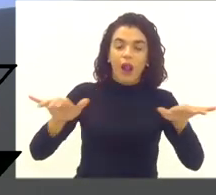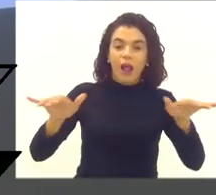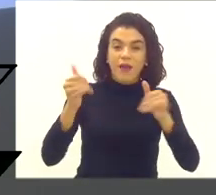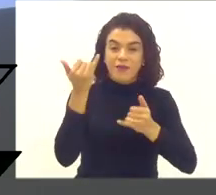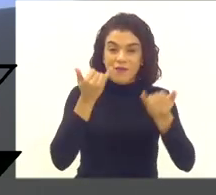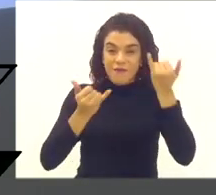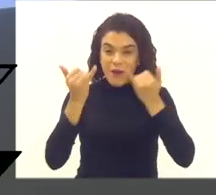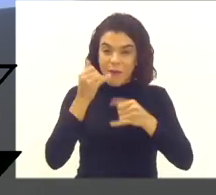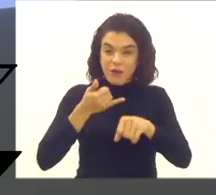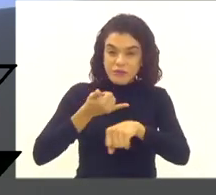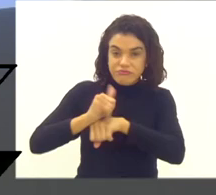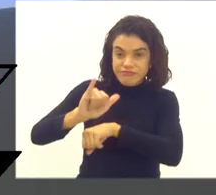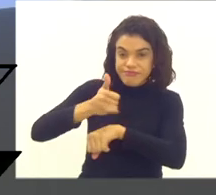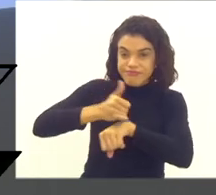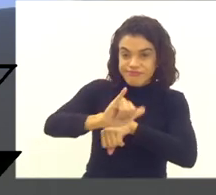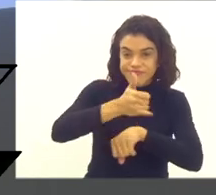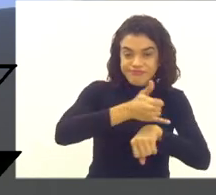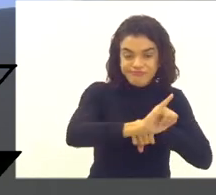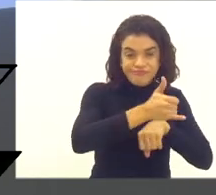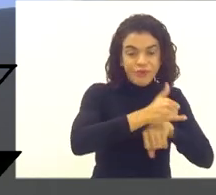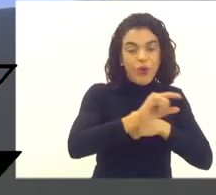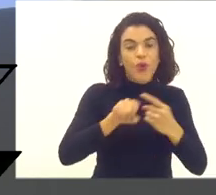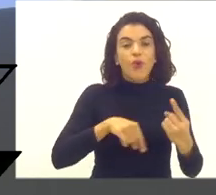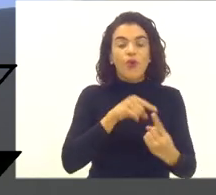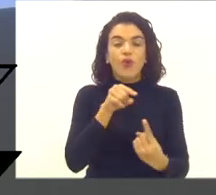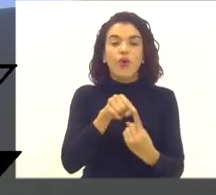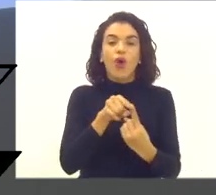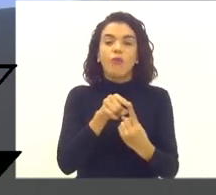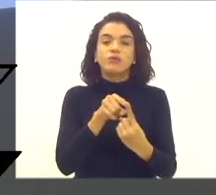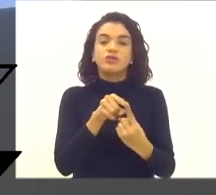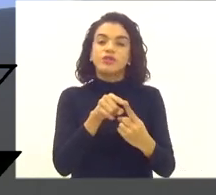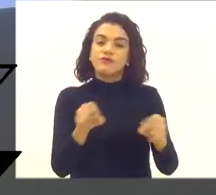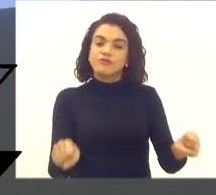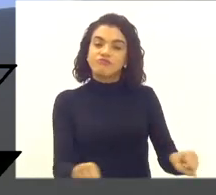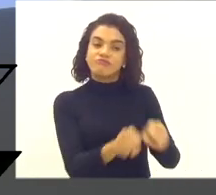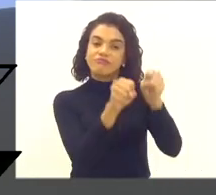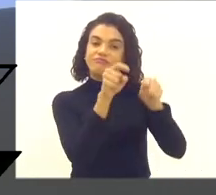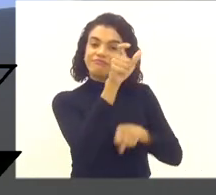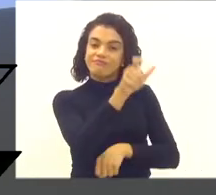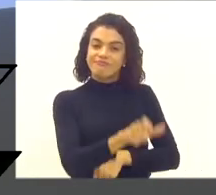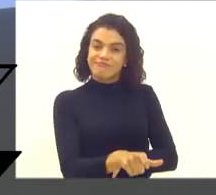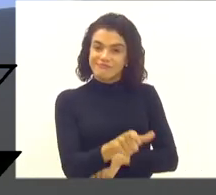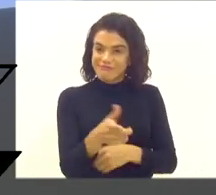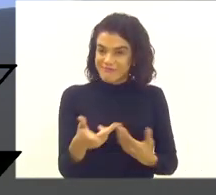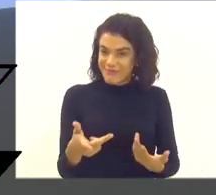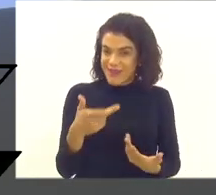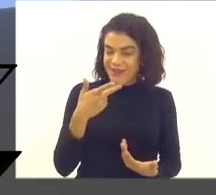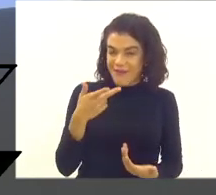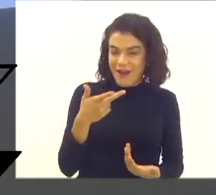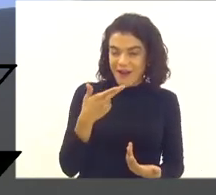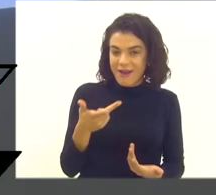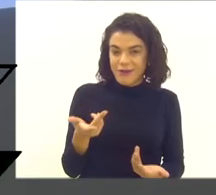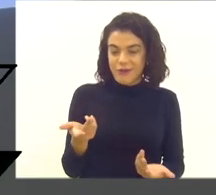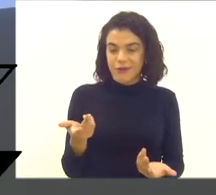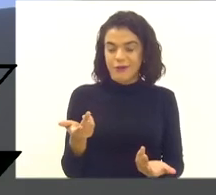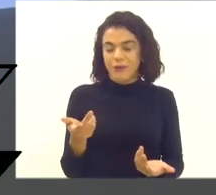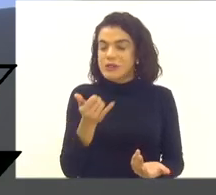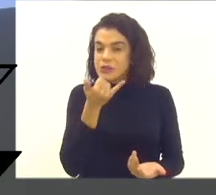informação enganosa com o objetivo de atingir um determinado fim então a gente não tá falando